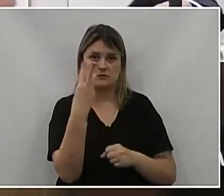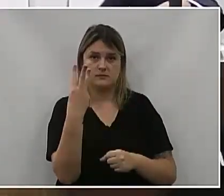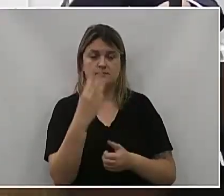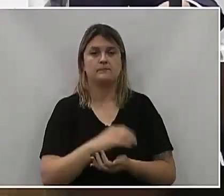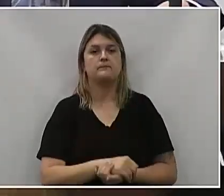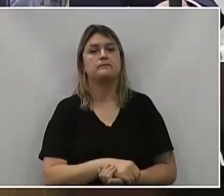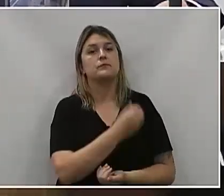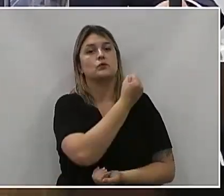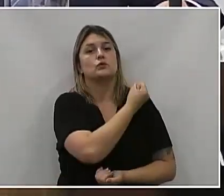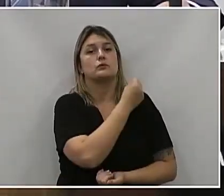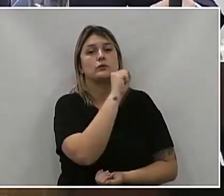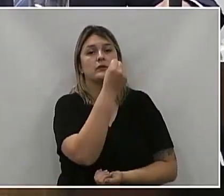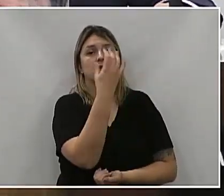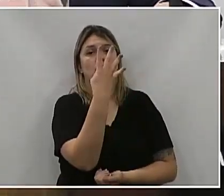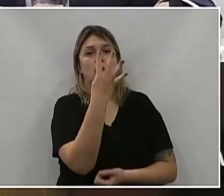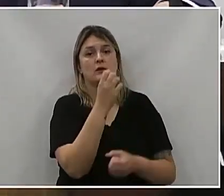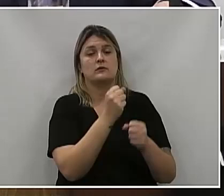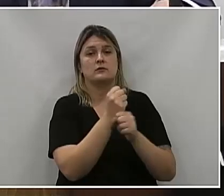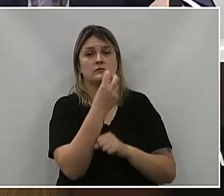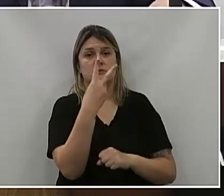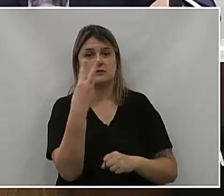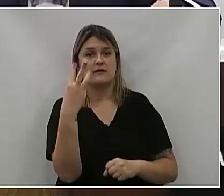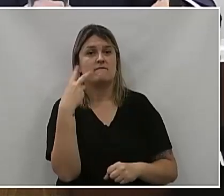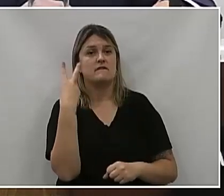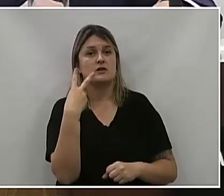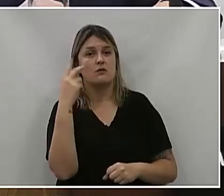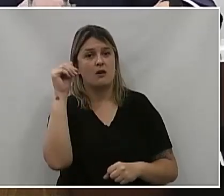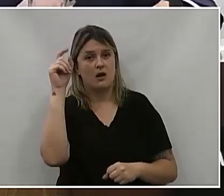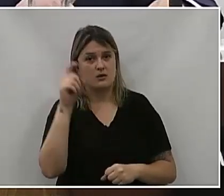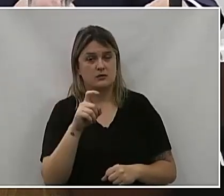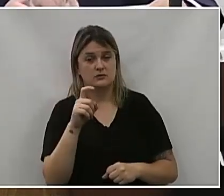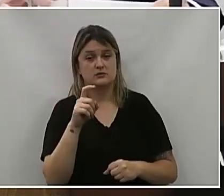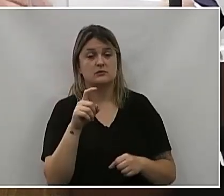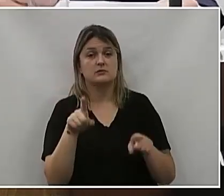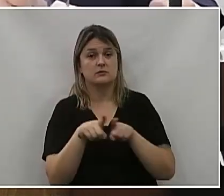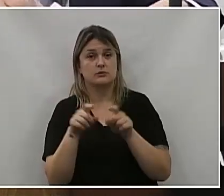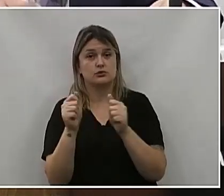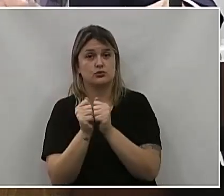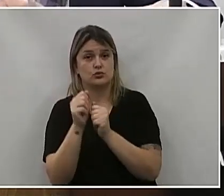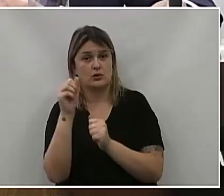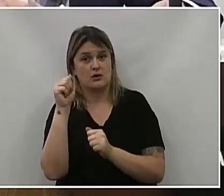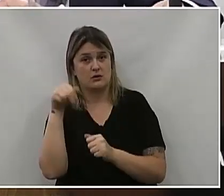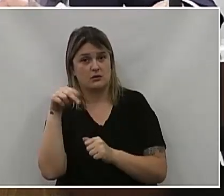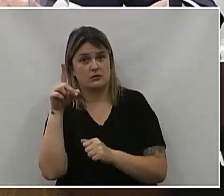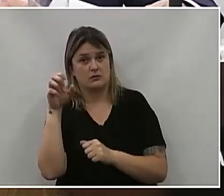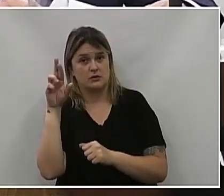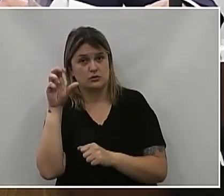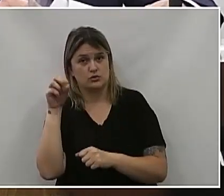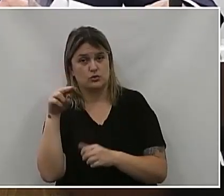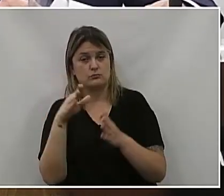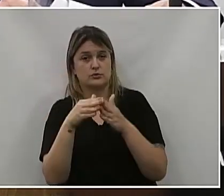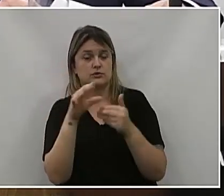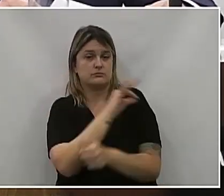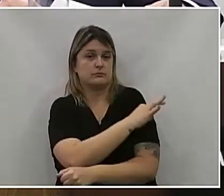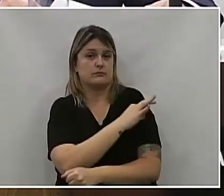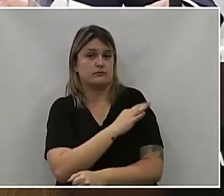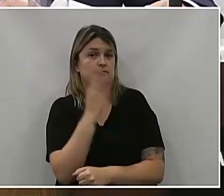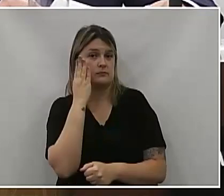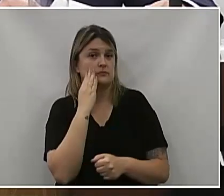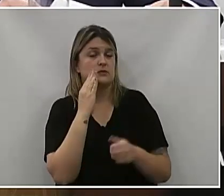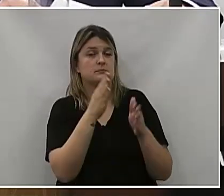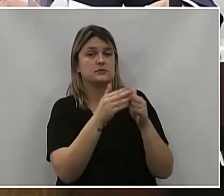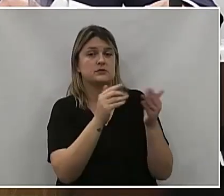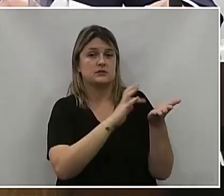2023. Número 84 de 2023, do vereador Alex D'Anastácio e Anderson Cripa Luiz Cardoso. Ao prefeito municipal, por meio da